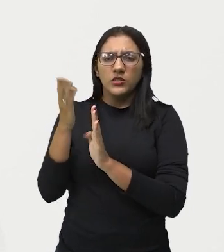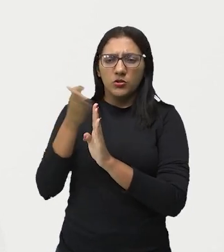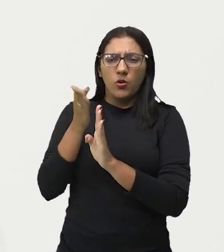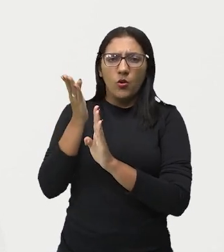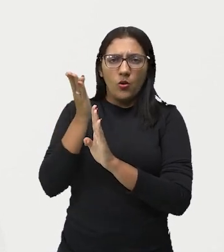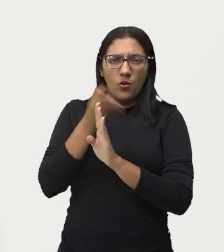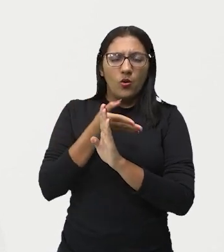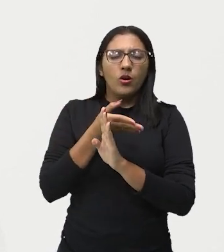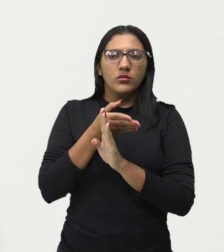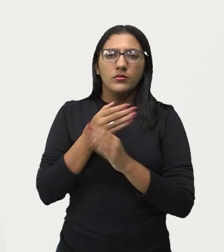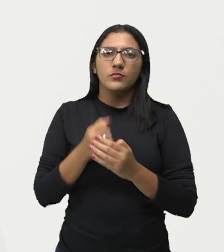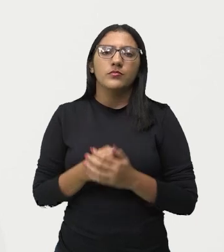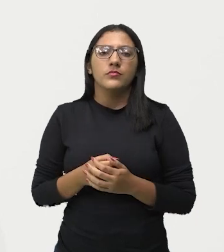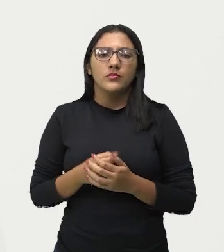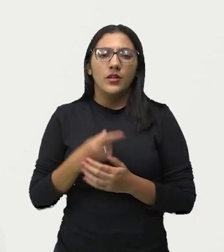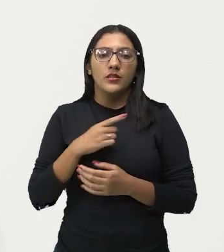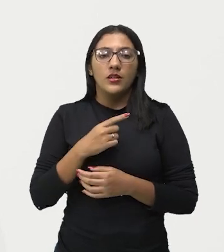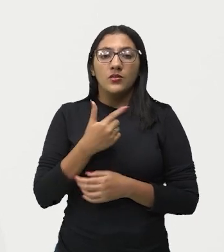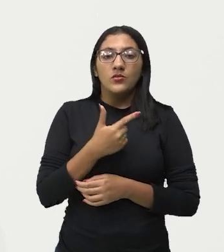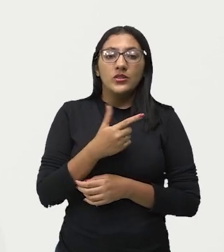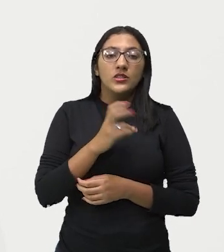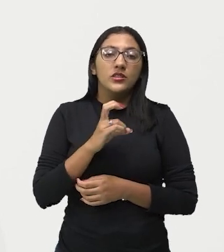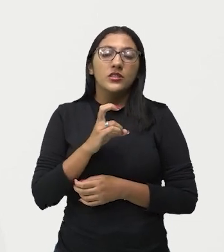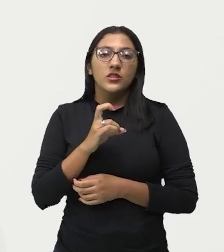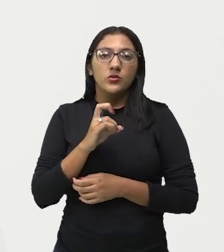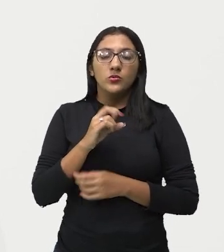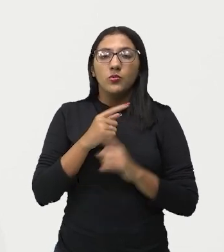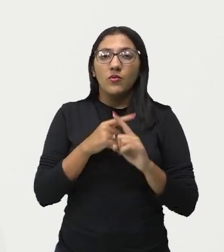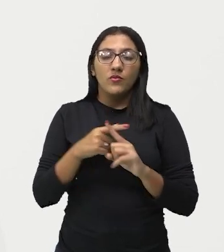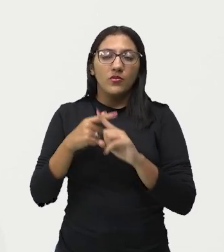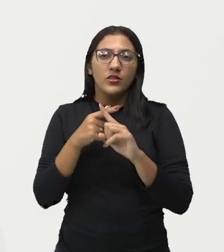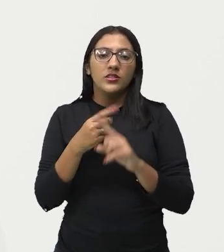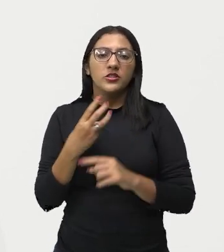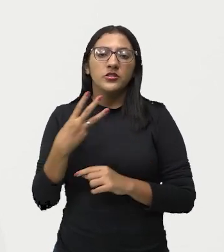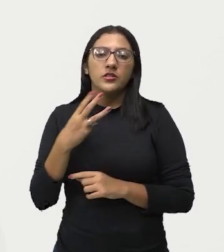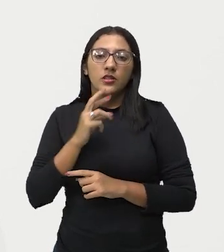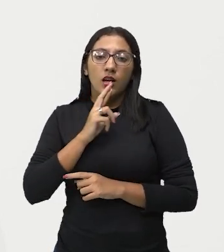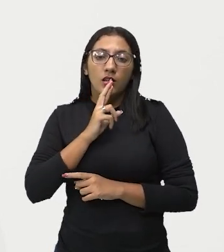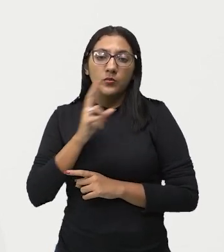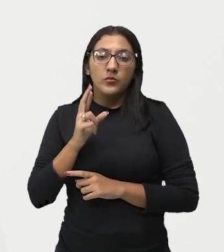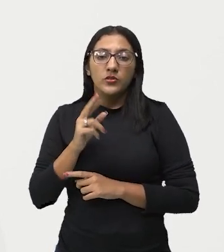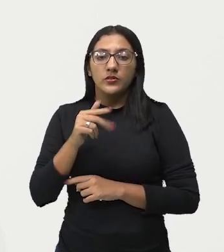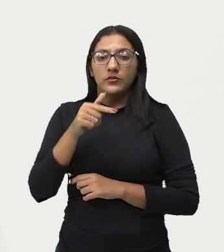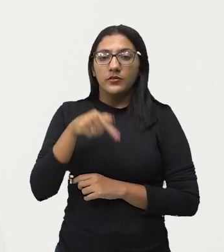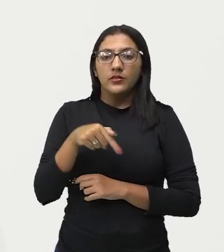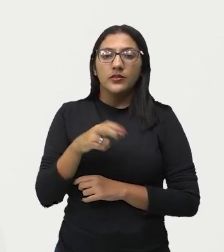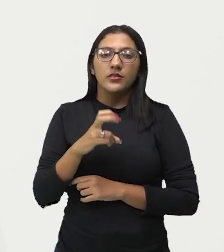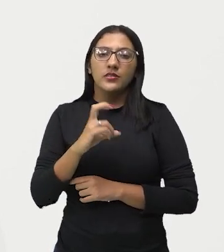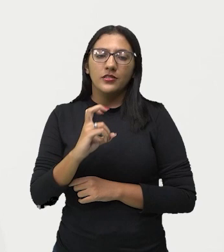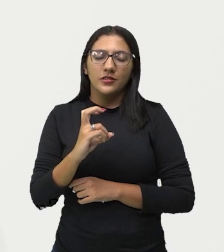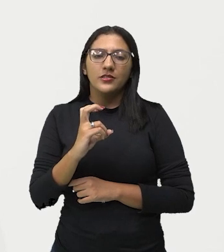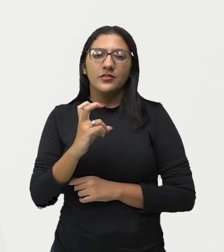esse, sobrou 25 vezes 3. 25 vezes 3, a resposta é R$